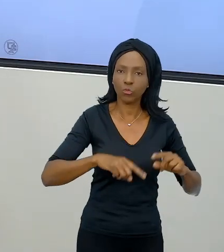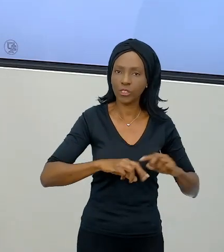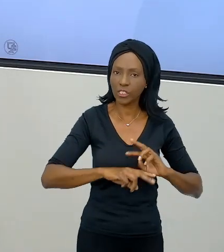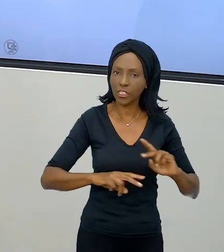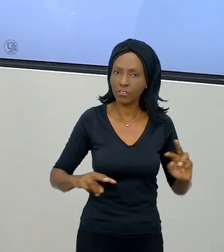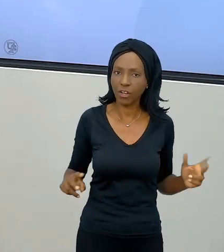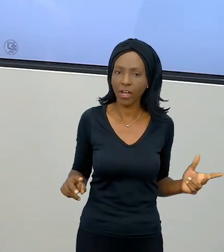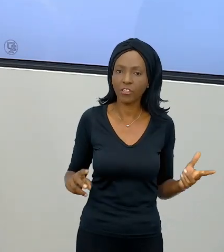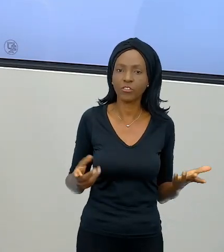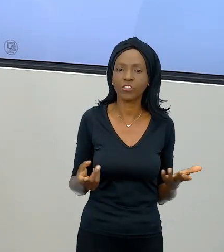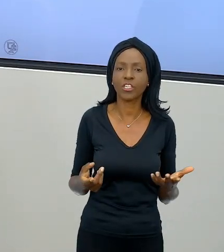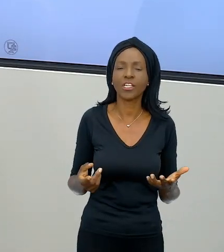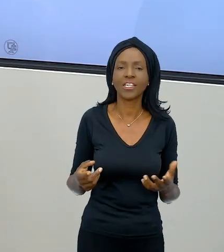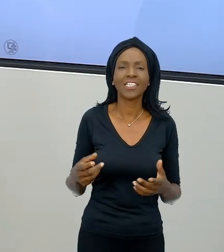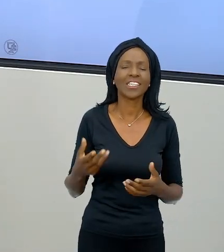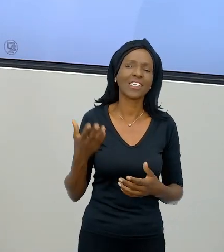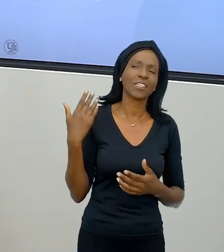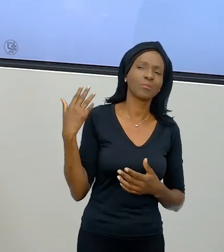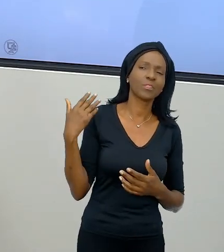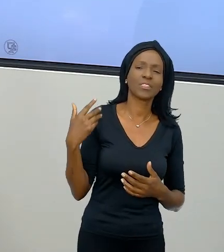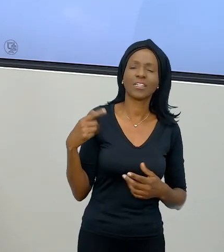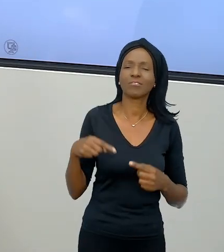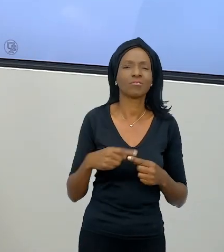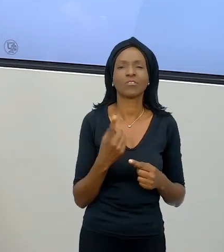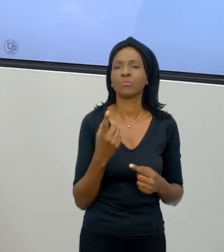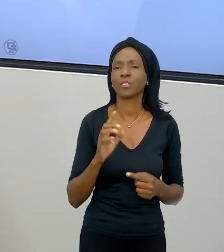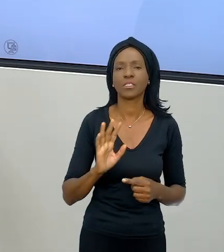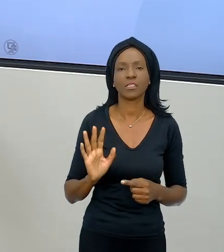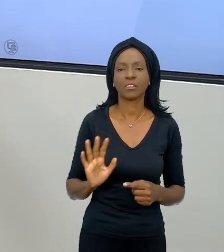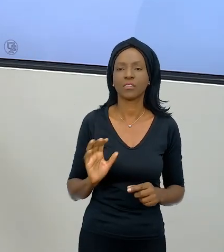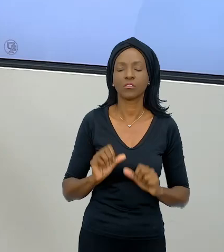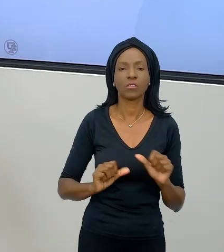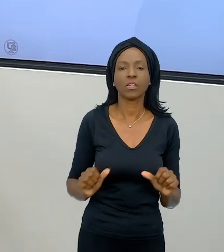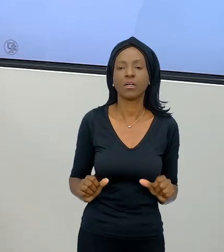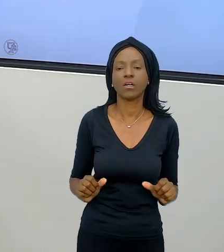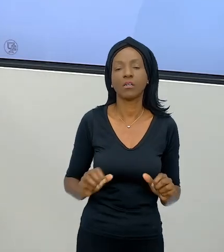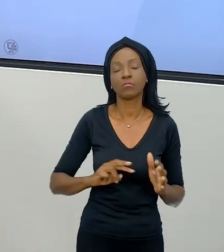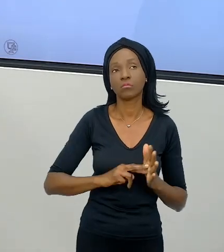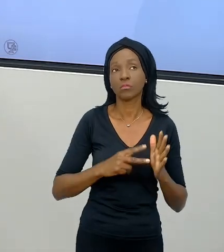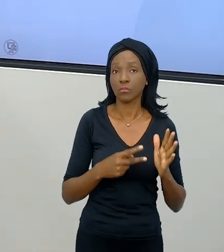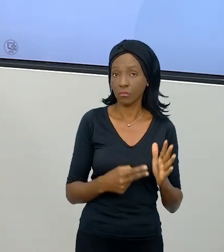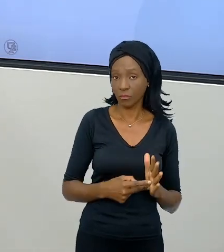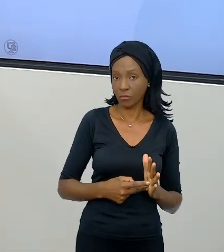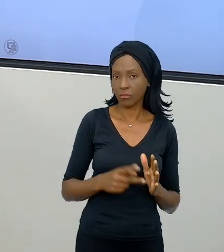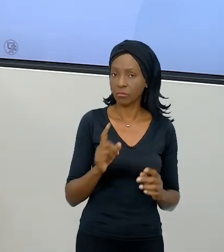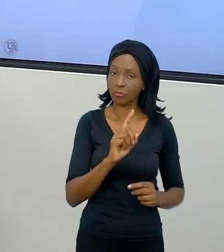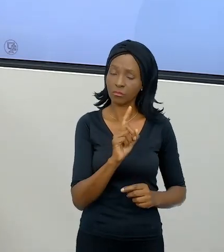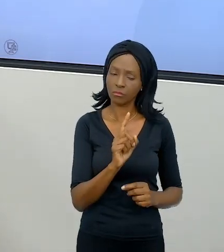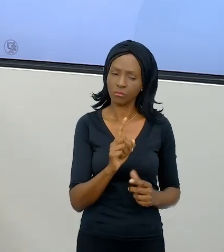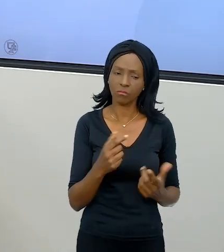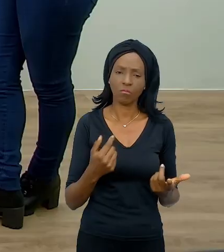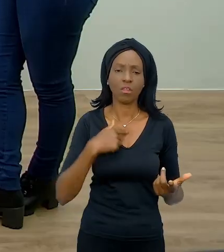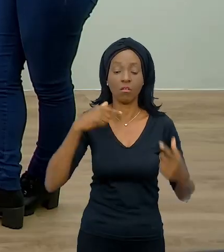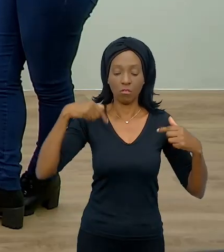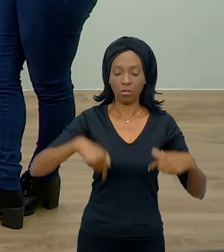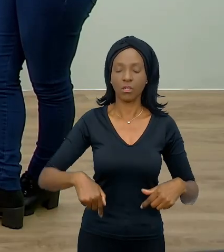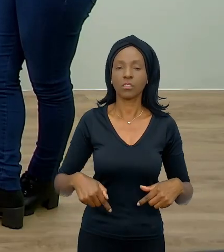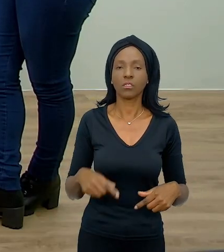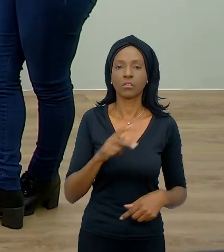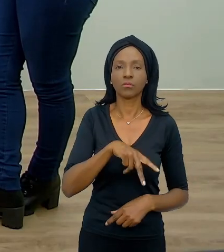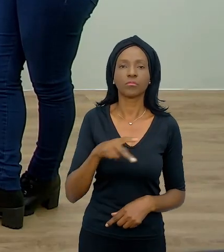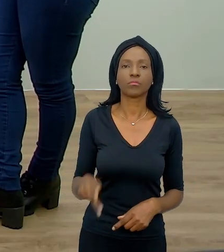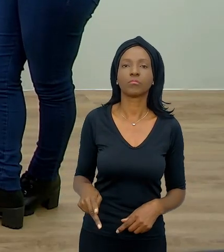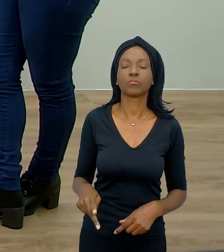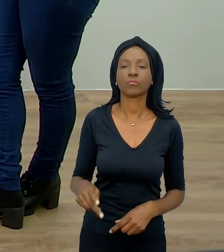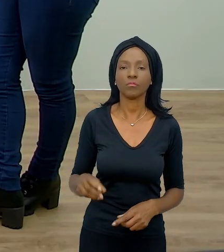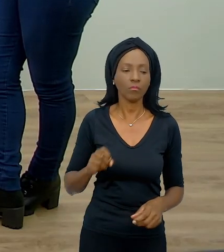prática tradicional, ela não faz mais parte. Né? Isso não quer dizer, por exemplo, que se eu estou aqui, por exemplo, o professor